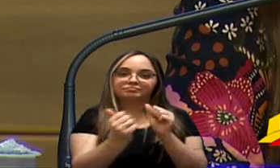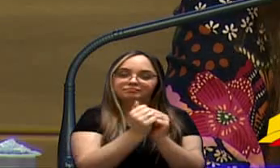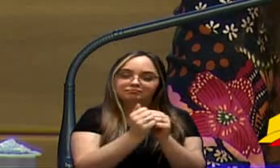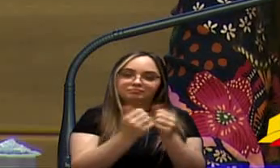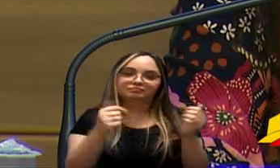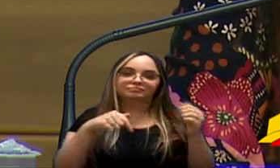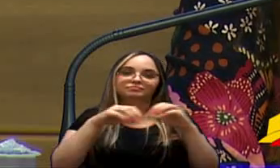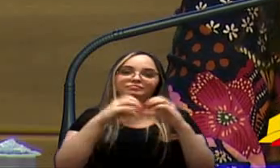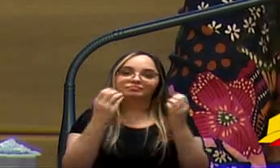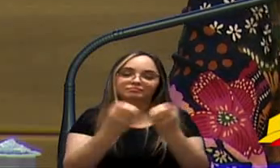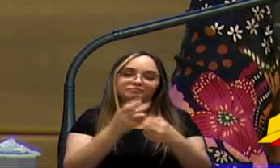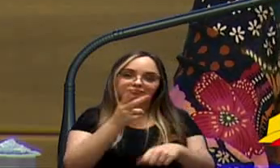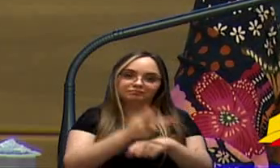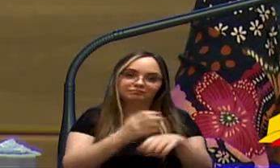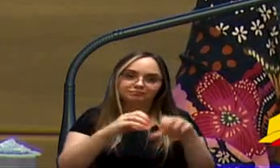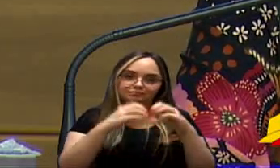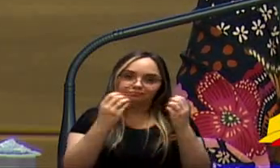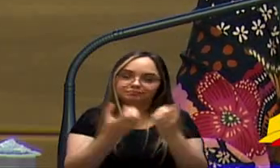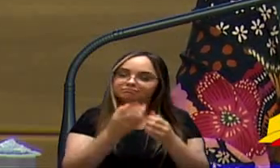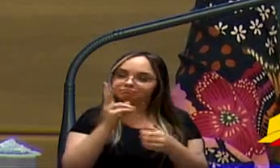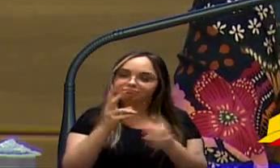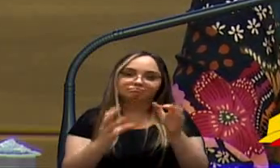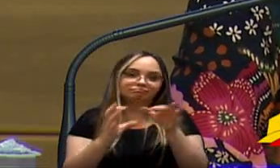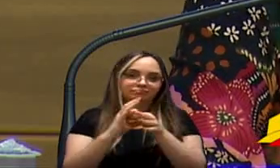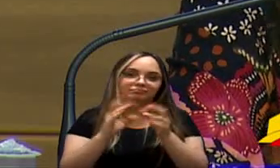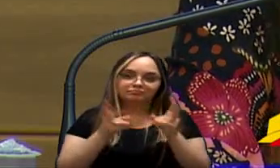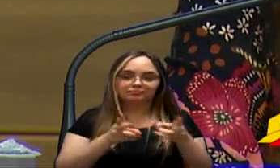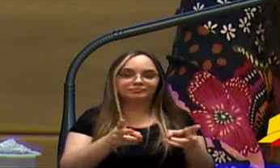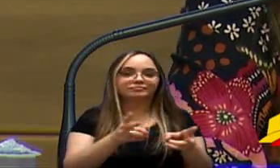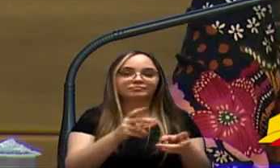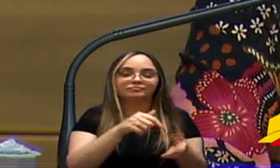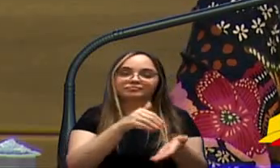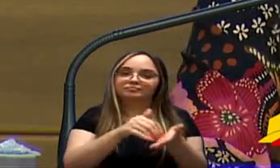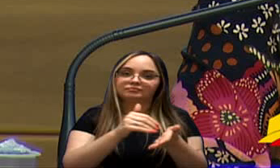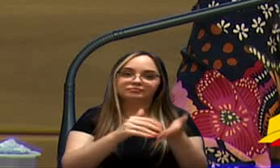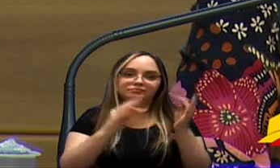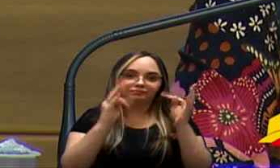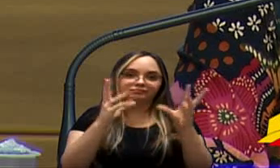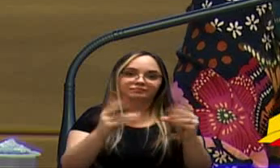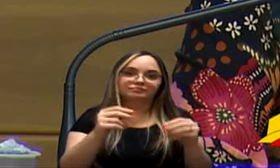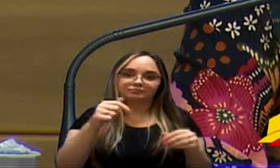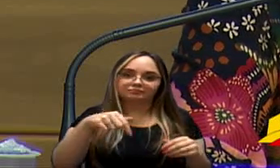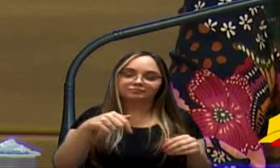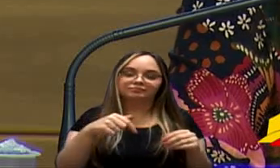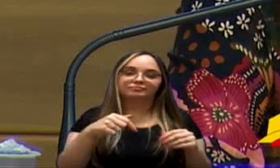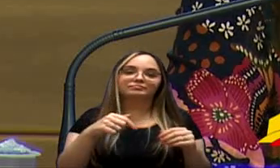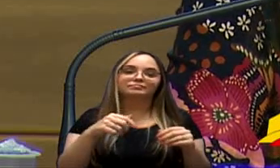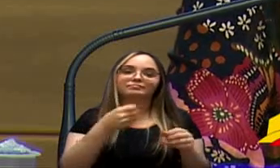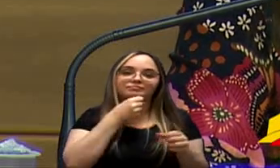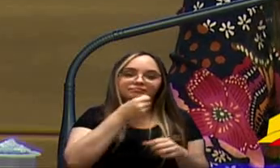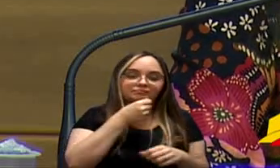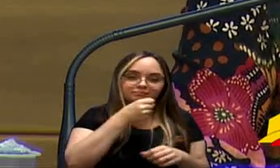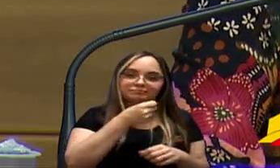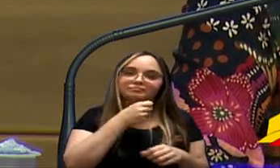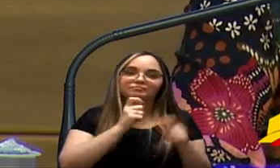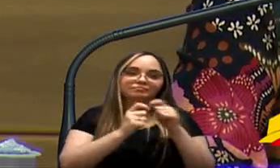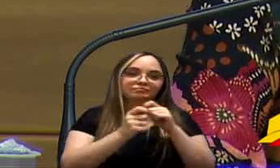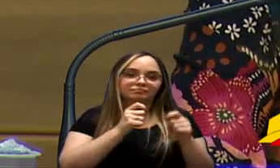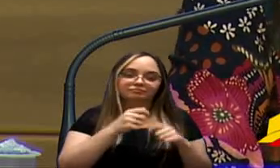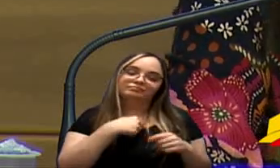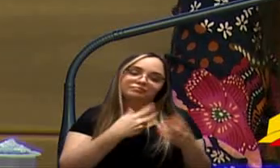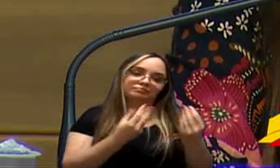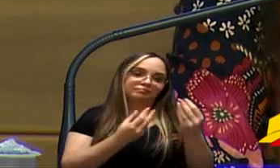TV Câmara, a Rádio Câmara, sempre parceiros da gente, os secretários todos aqui na casa, dando entrevistas, informando a população, eu